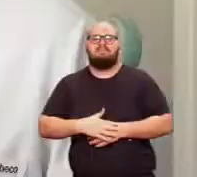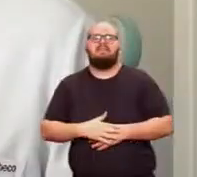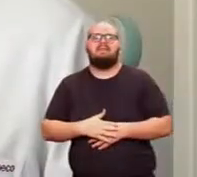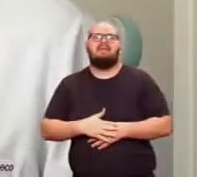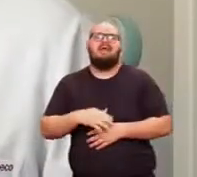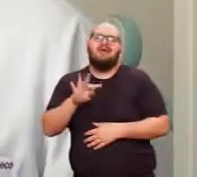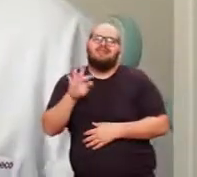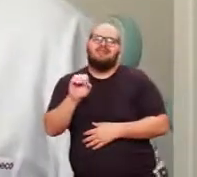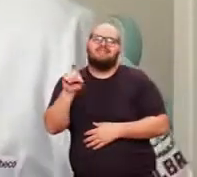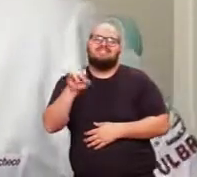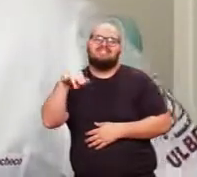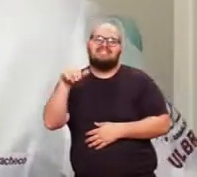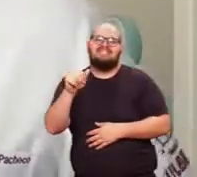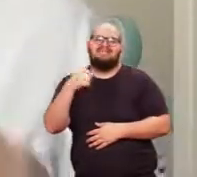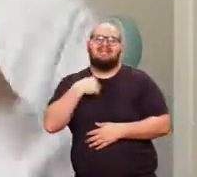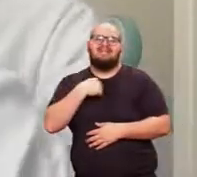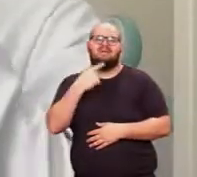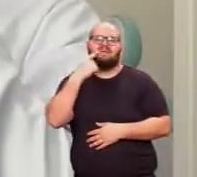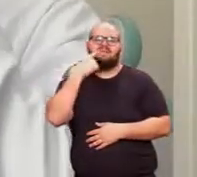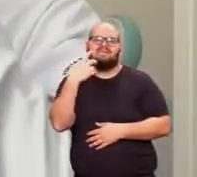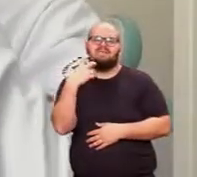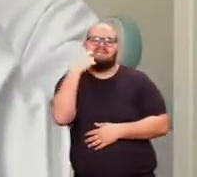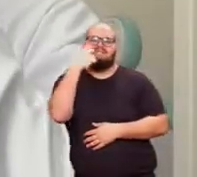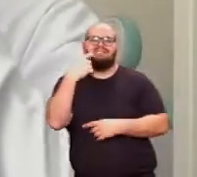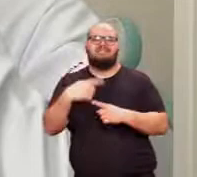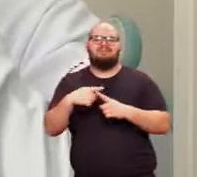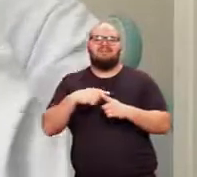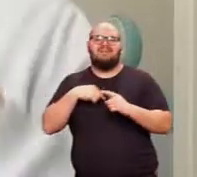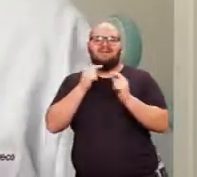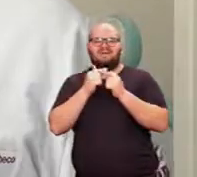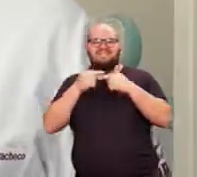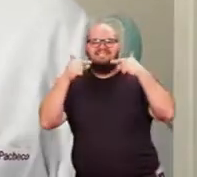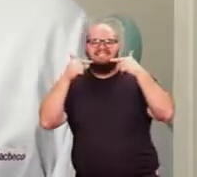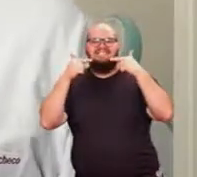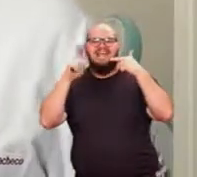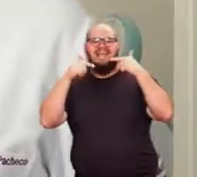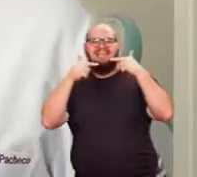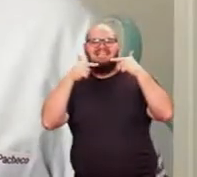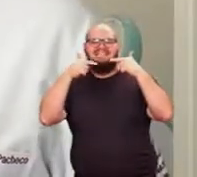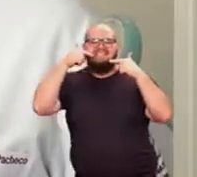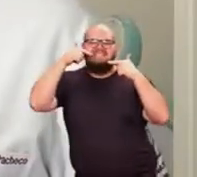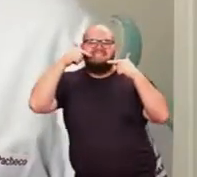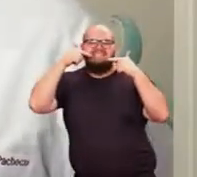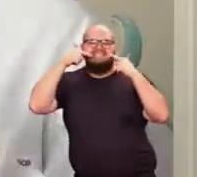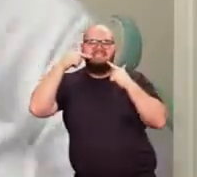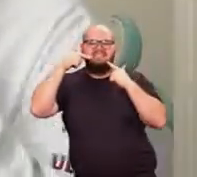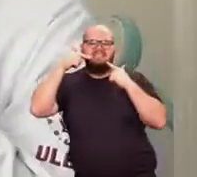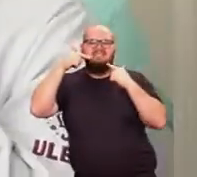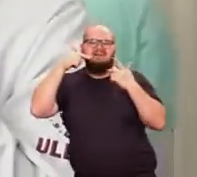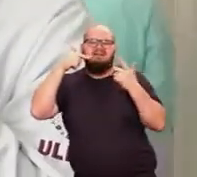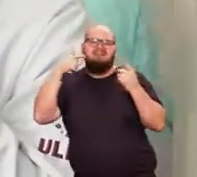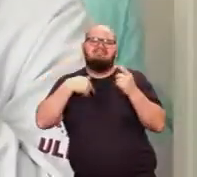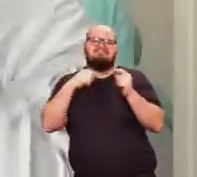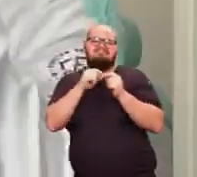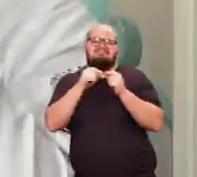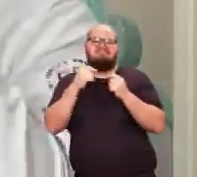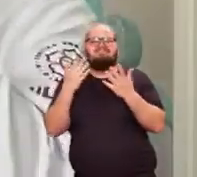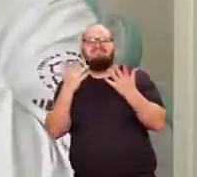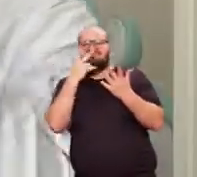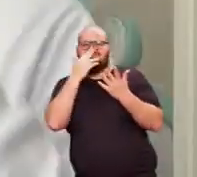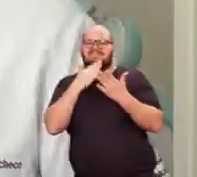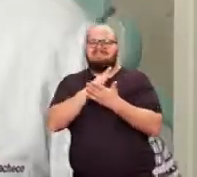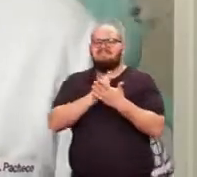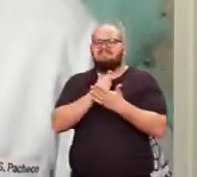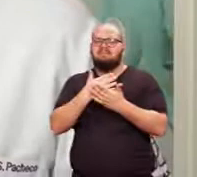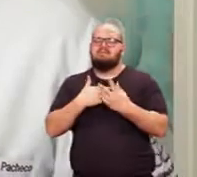rosto. A toxina botulínica eu apliquei ela um pouco acima do lábio aqui, porque eu tinha um sorriso que eu levantava essa parte um pouco mais